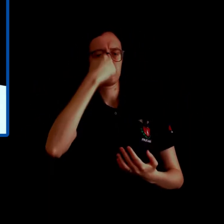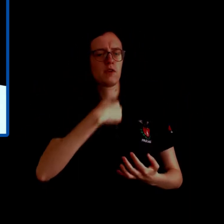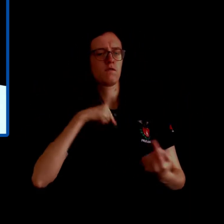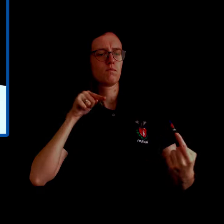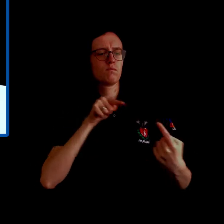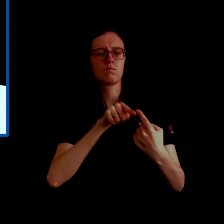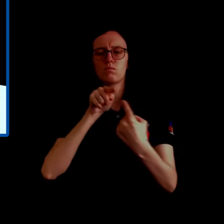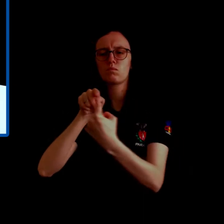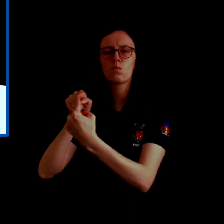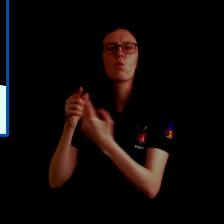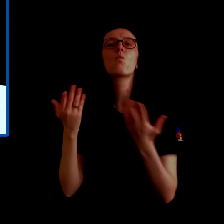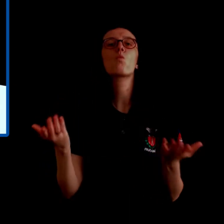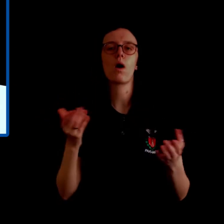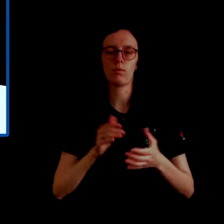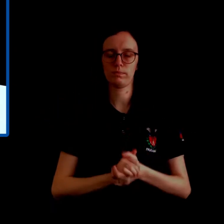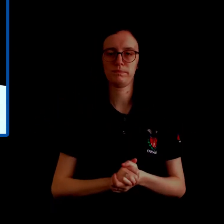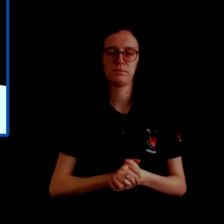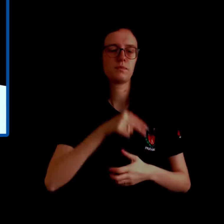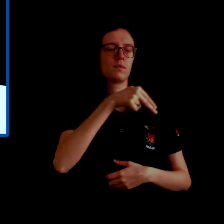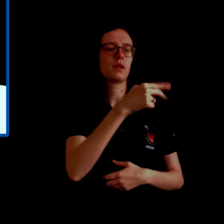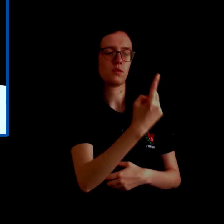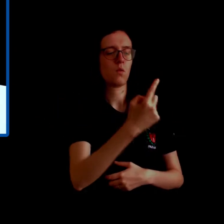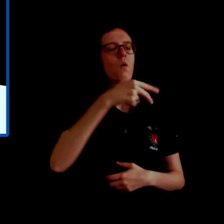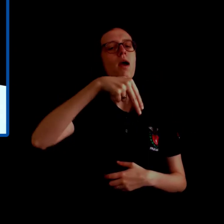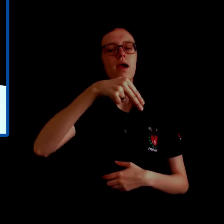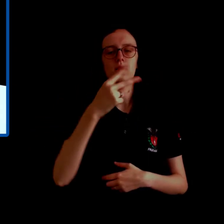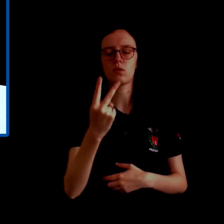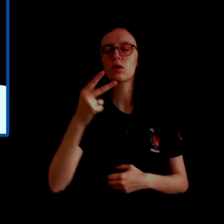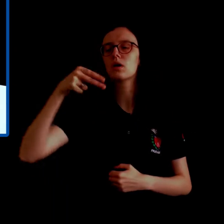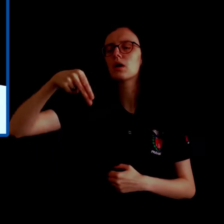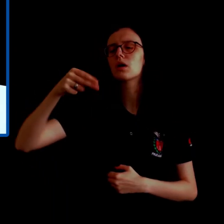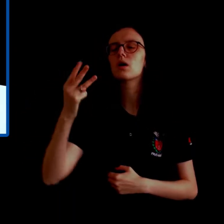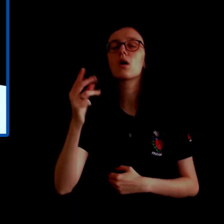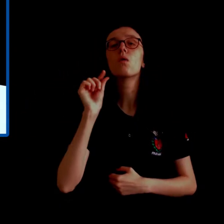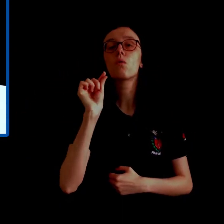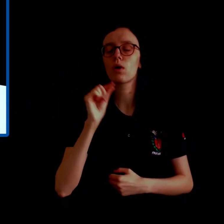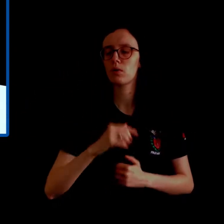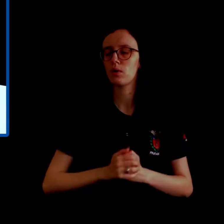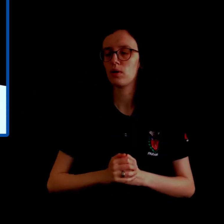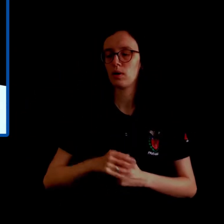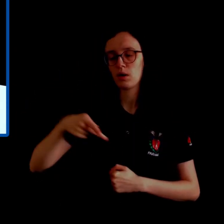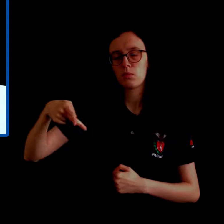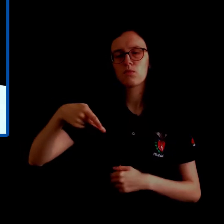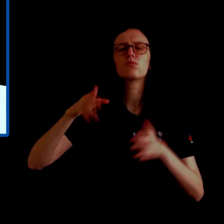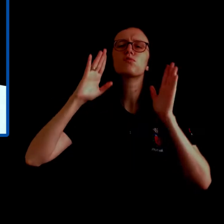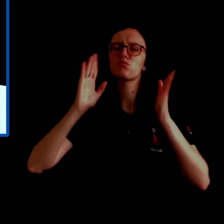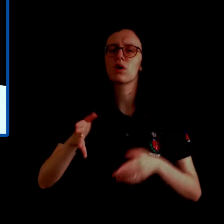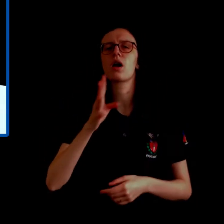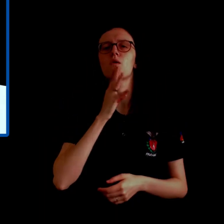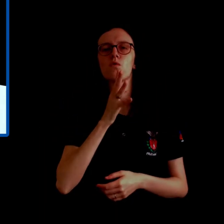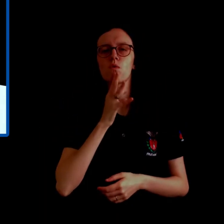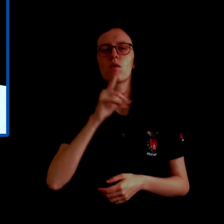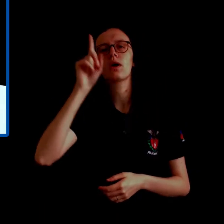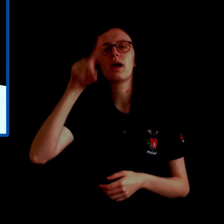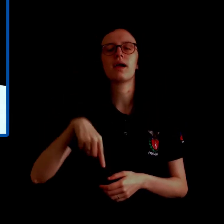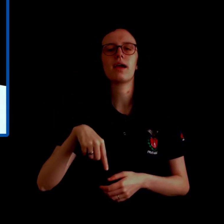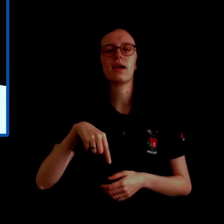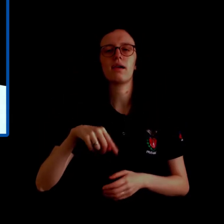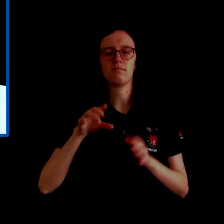fazendo, certo? O N3 são para aqueles professores que já conhecem o Google